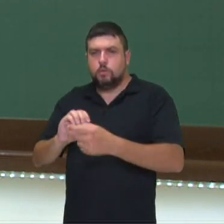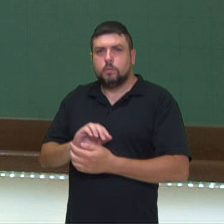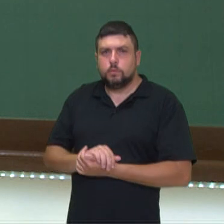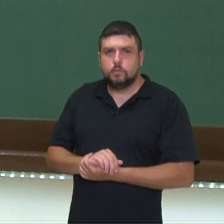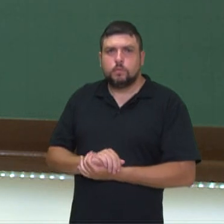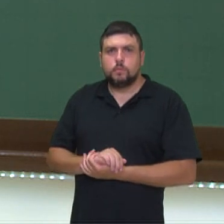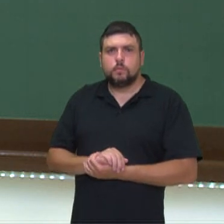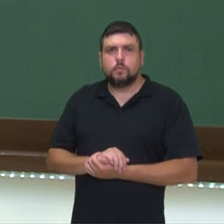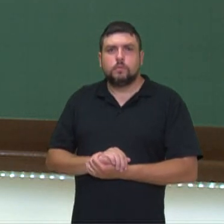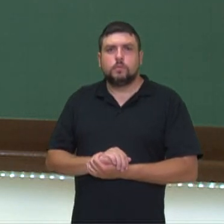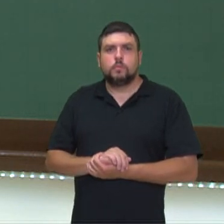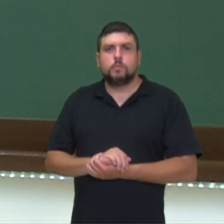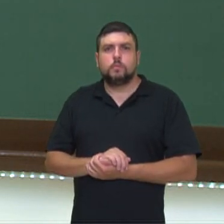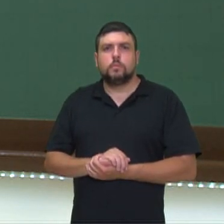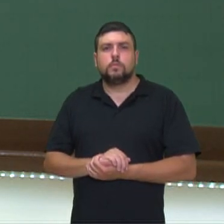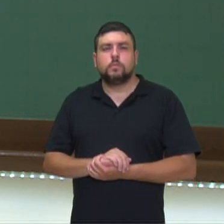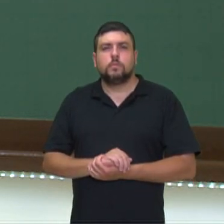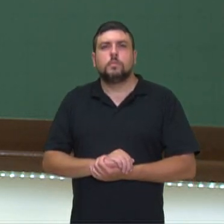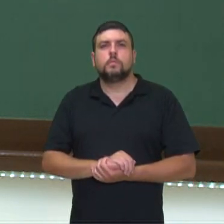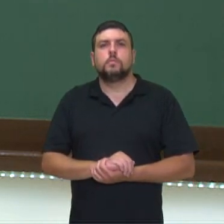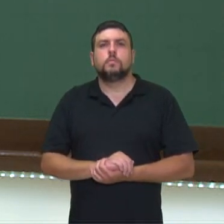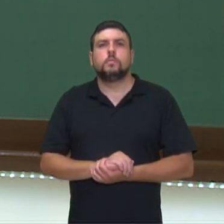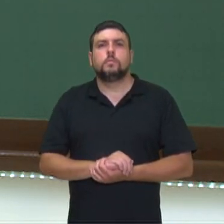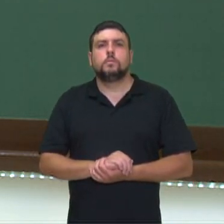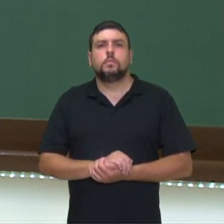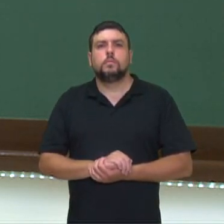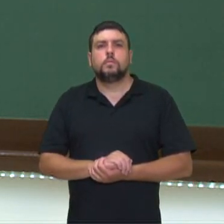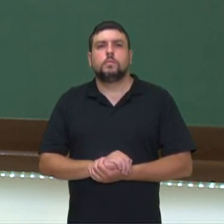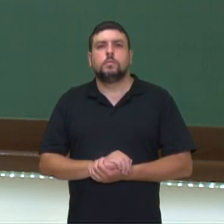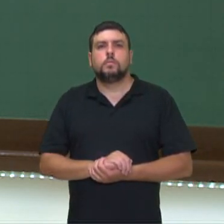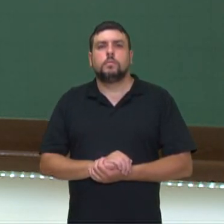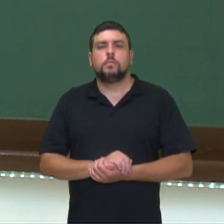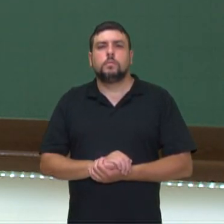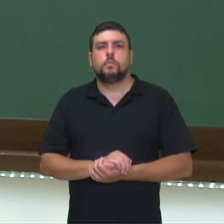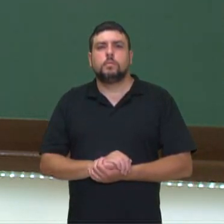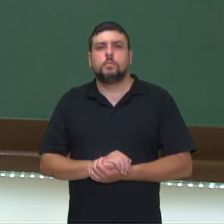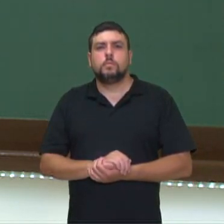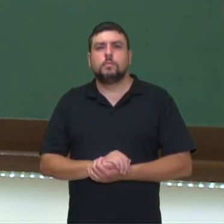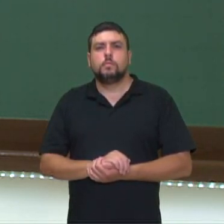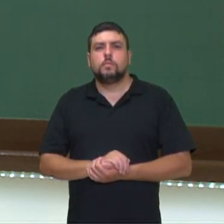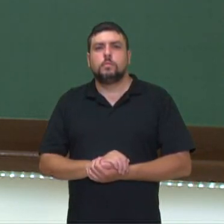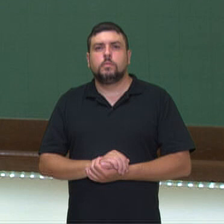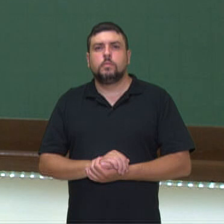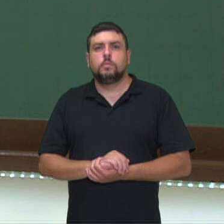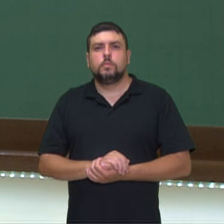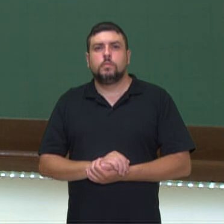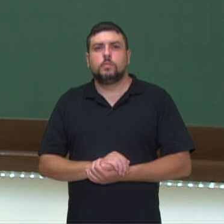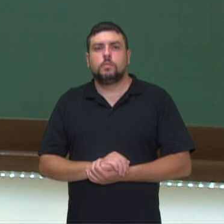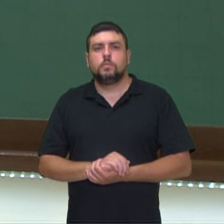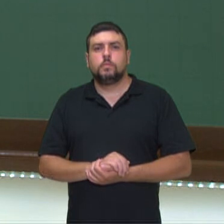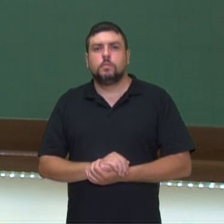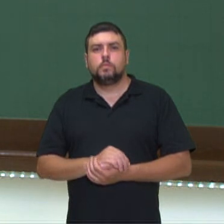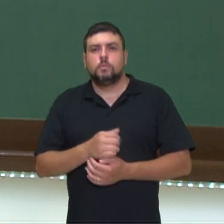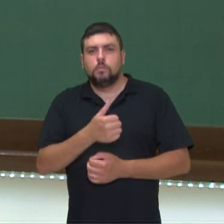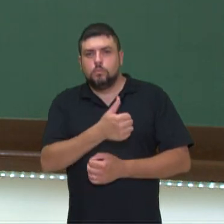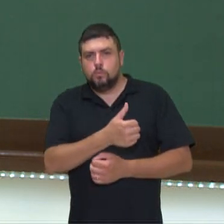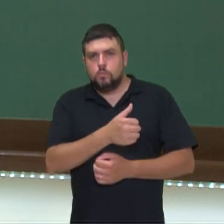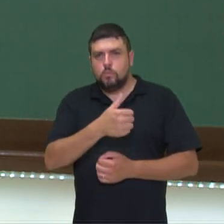O numerador aqui é 1, o denominador vai ser 1 também. O MMC de 1 e 20 é 20.